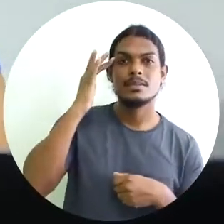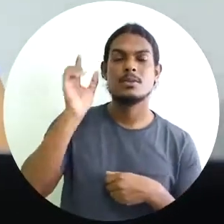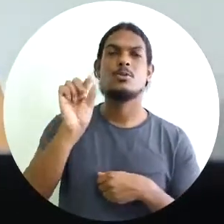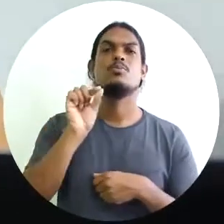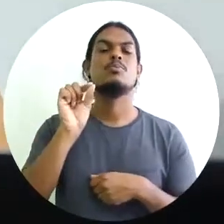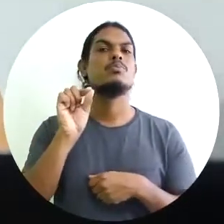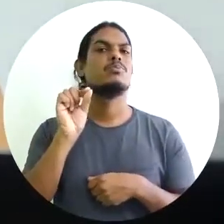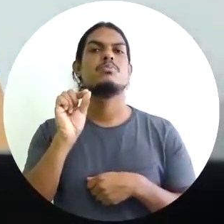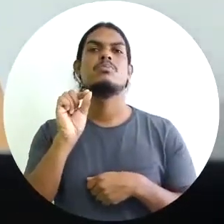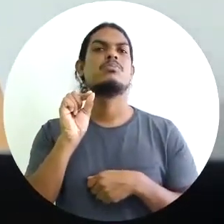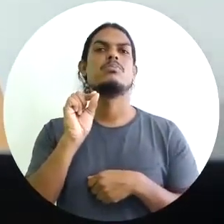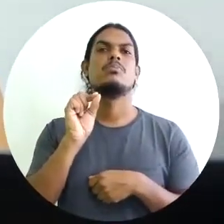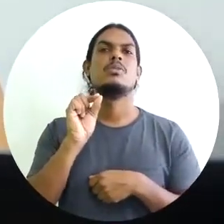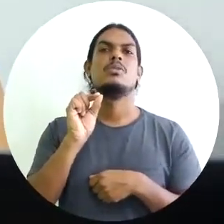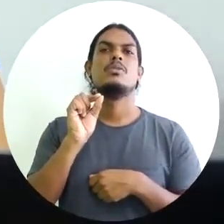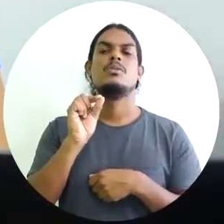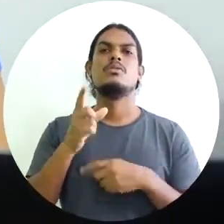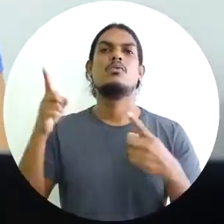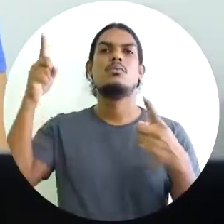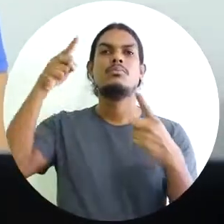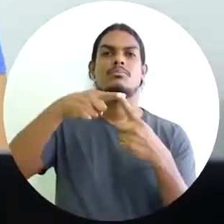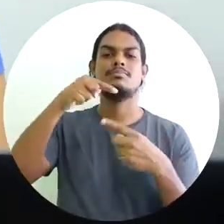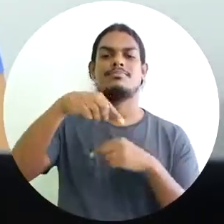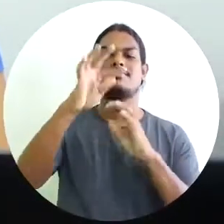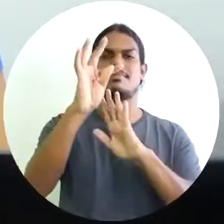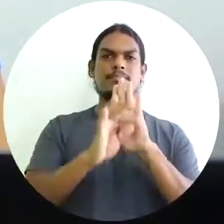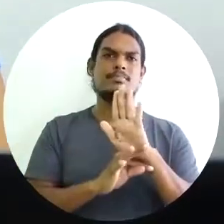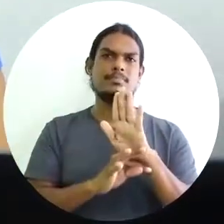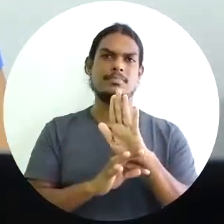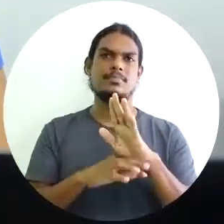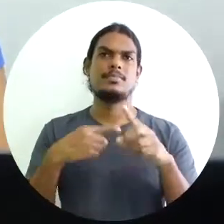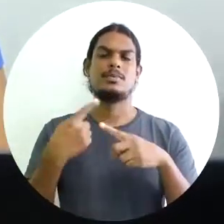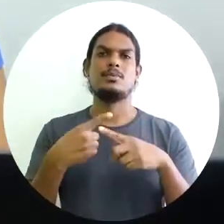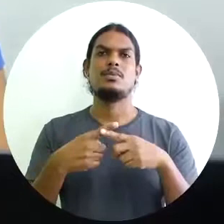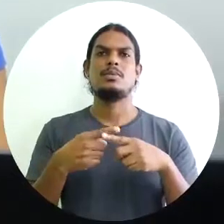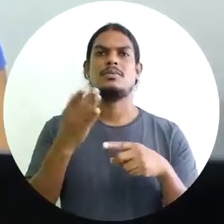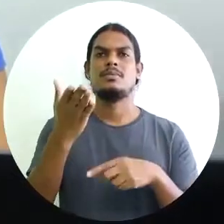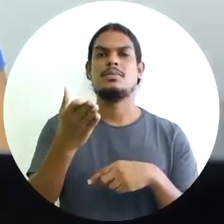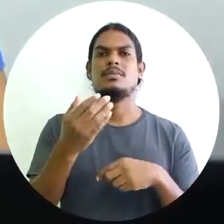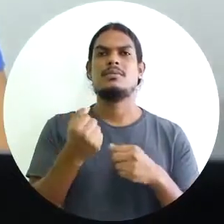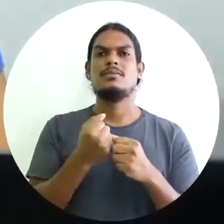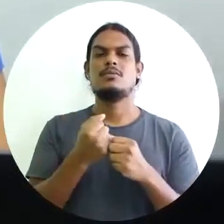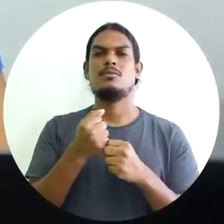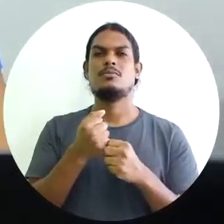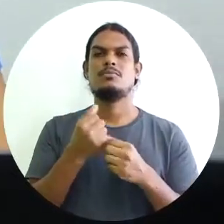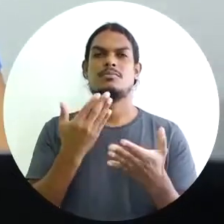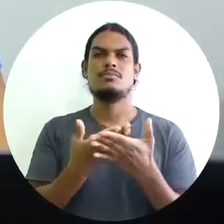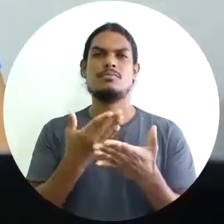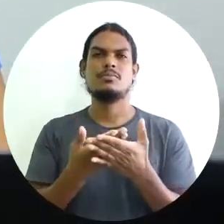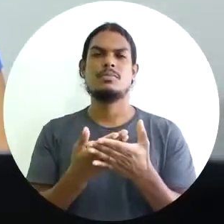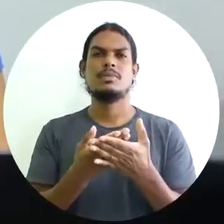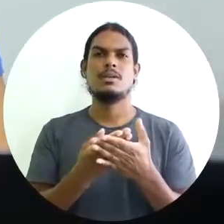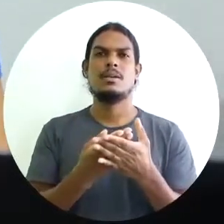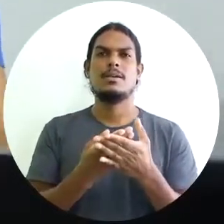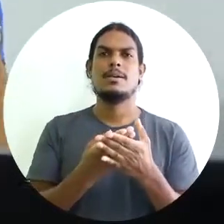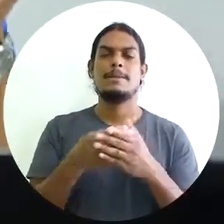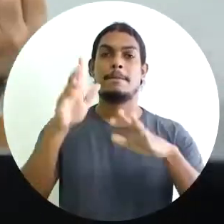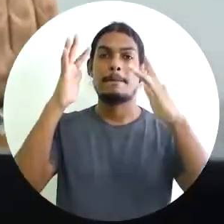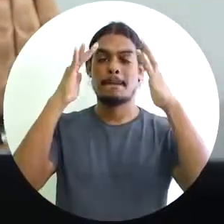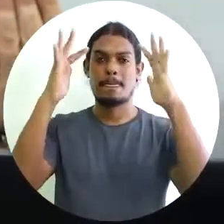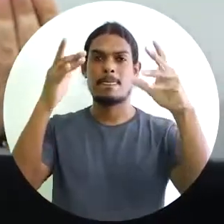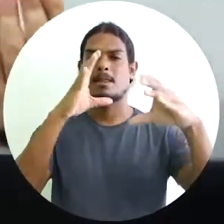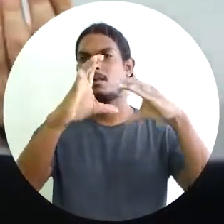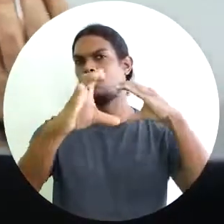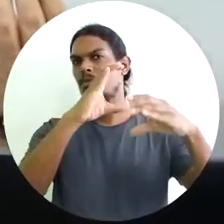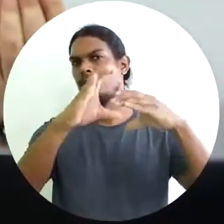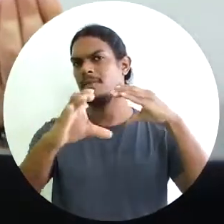interlocutor na produção do nosso texto. Porque se a gente for perceber um pouquinho pela teoria de comunicação de Jacobson, em que um é